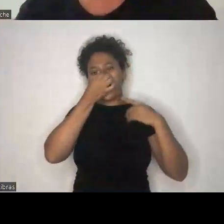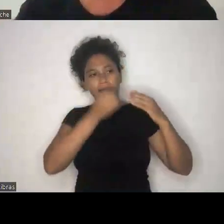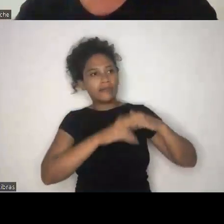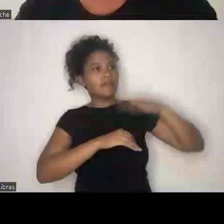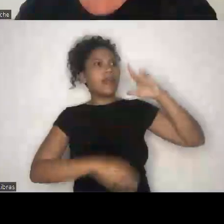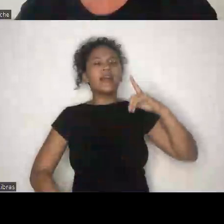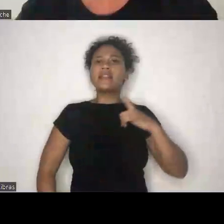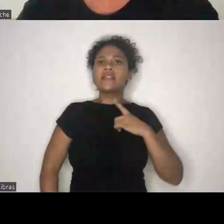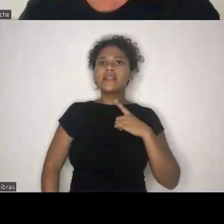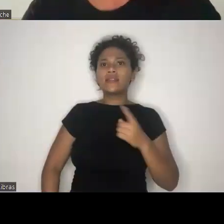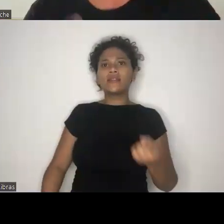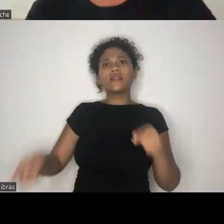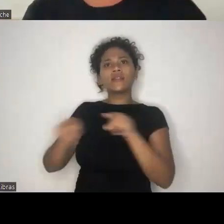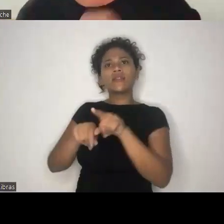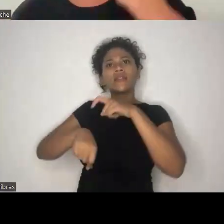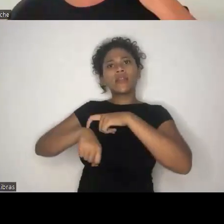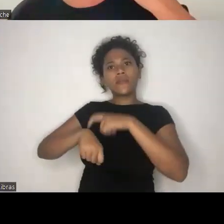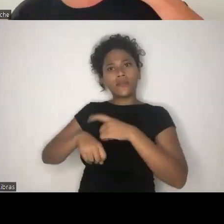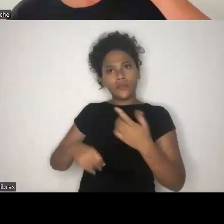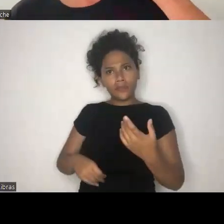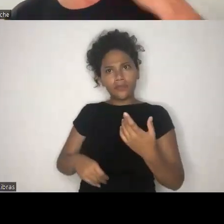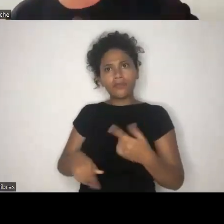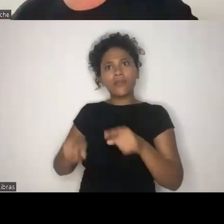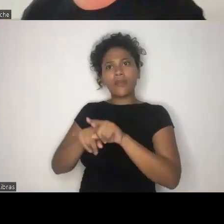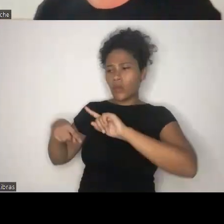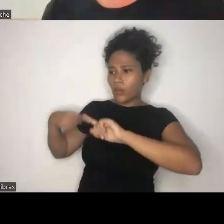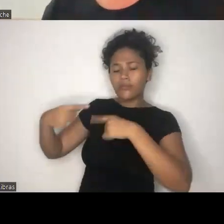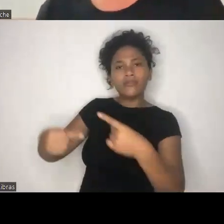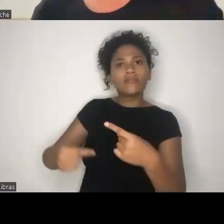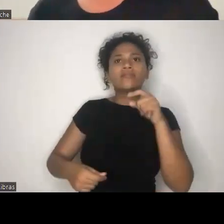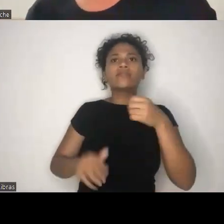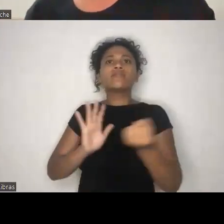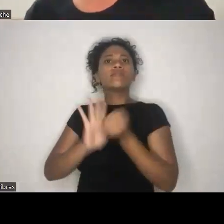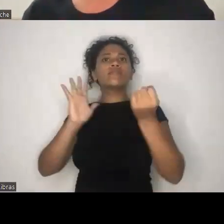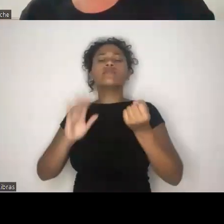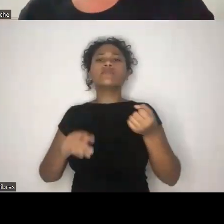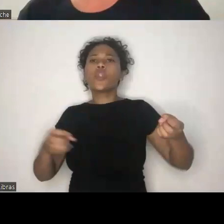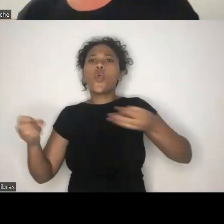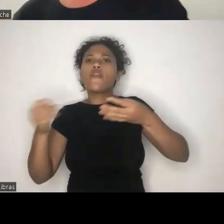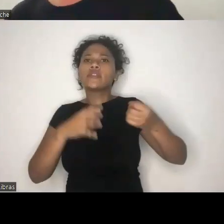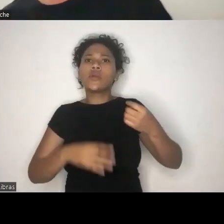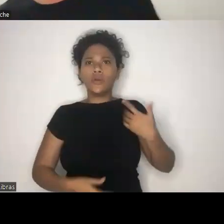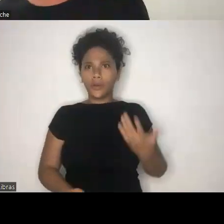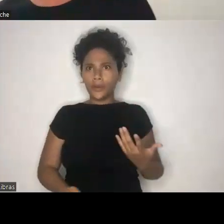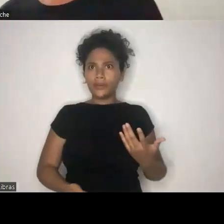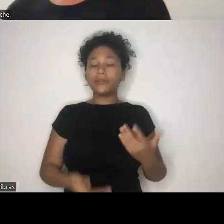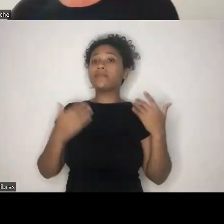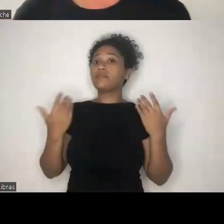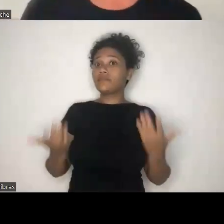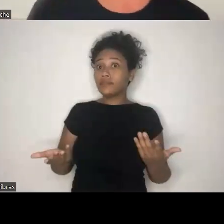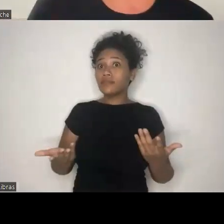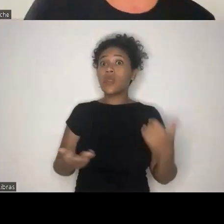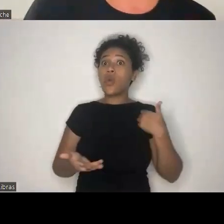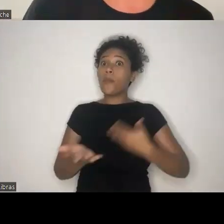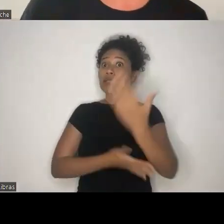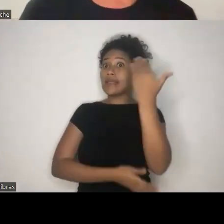aperfeiçoamento do projeto e em consequência um impacto de inovação maior então eu comecei a entender que